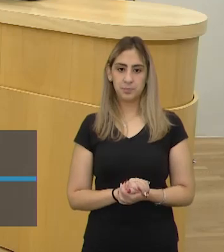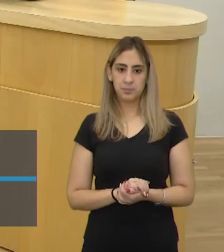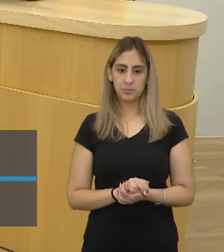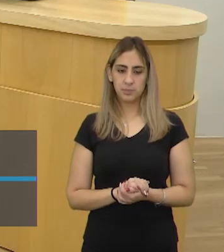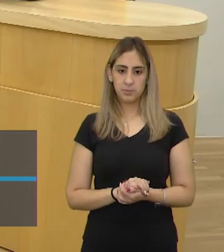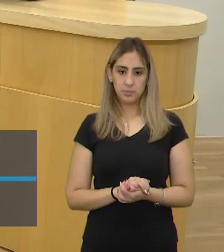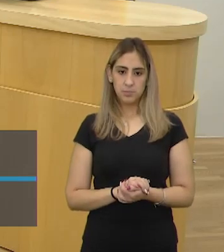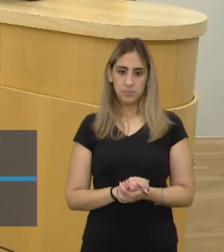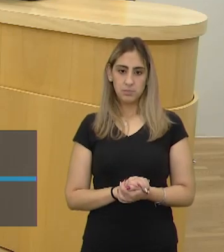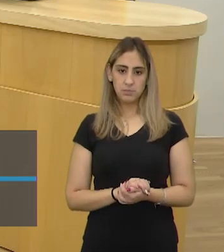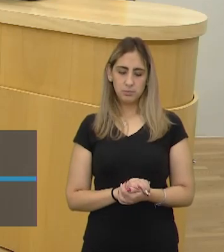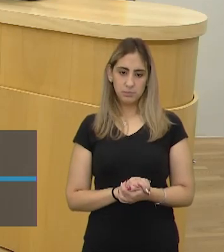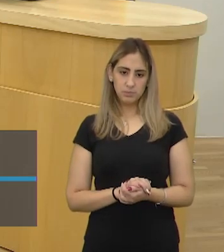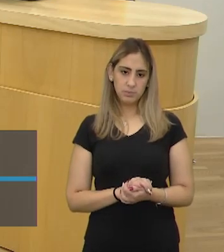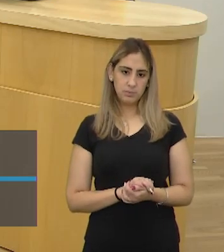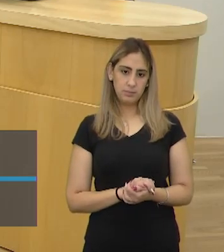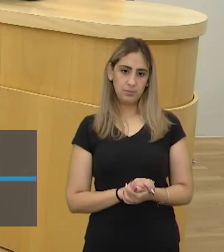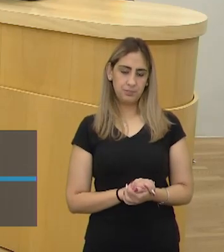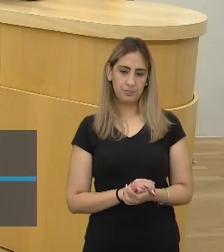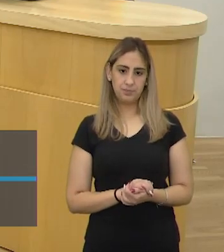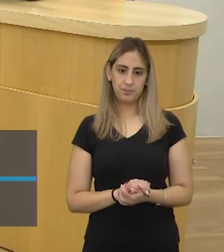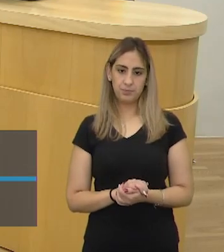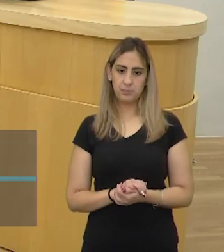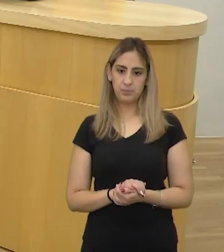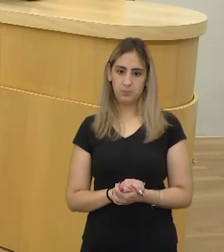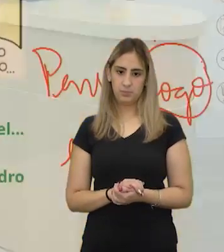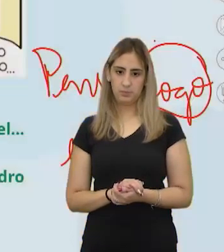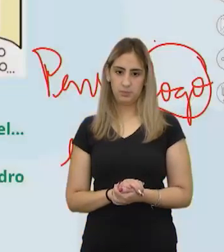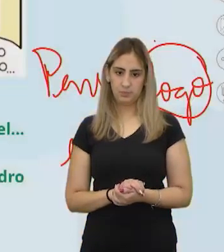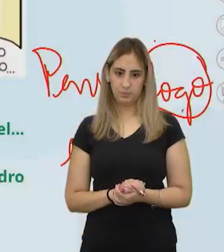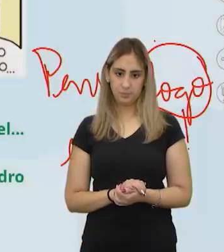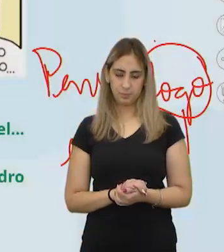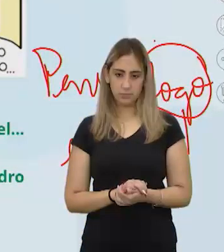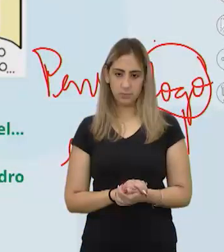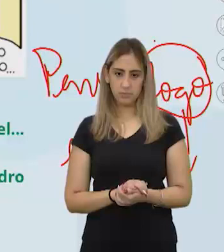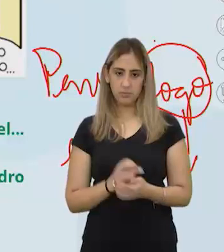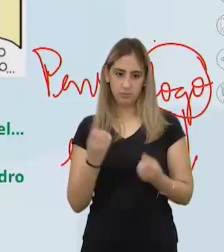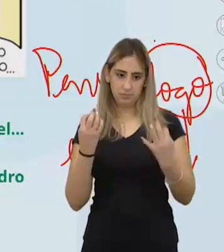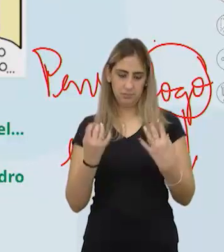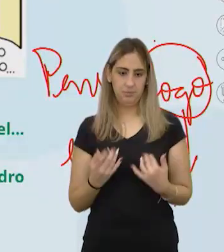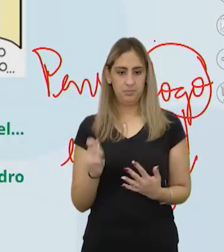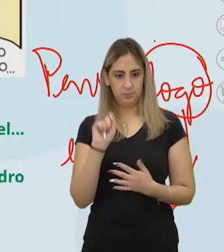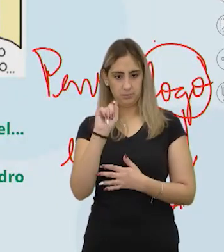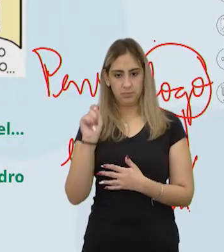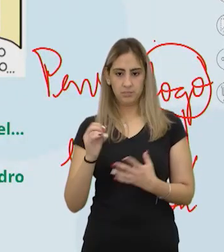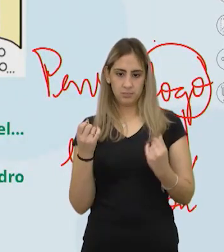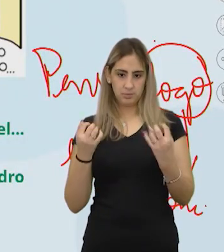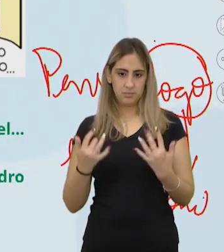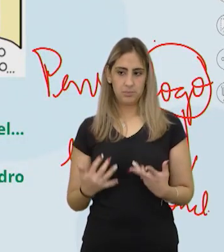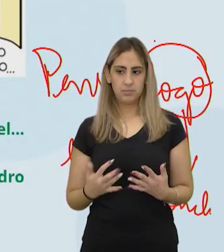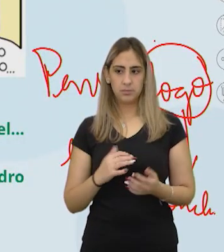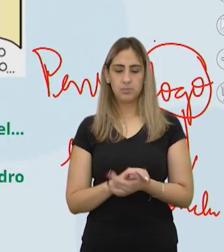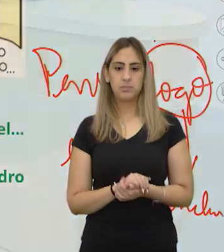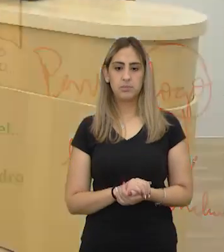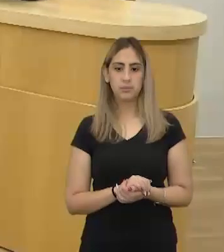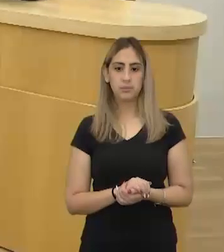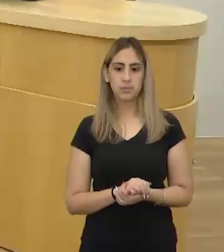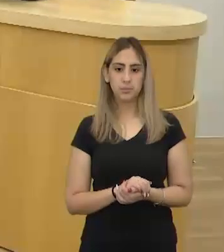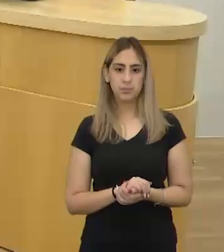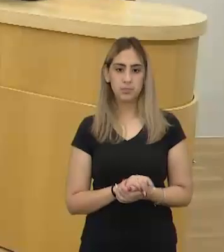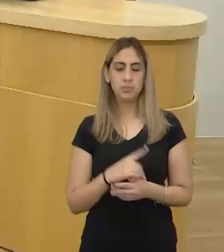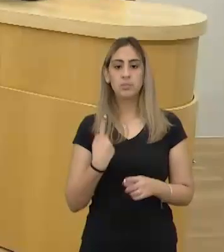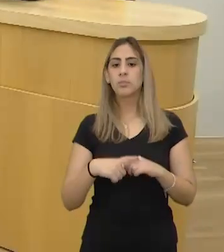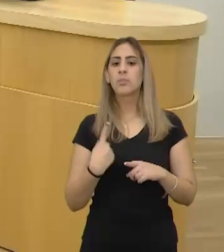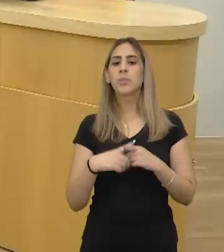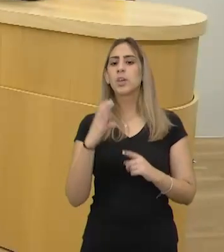viu? Olha, Maura. Conclusiva, tá? Sumiu, o efeito sumiu. Ela é conclusiva. Então, olha só, por que conclusiva? A gente